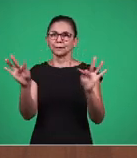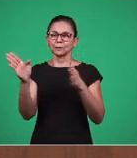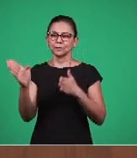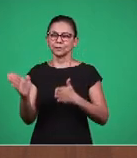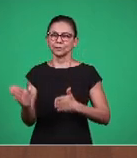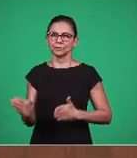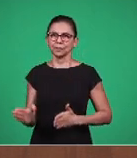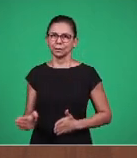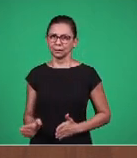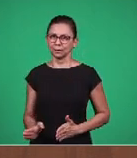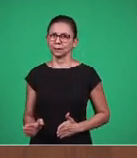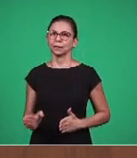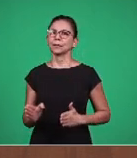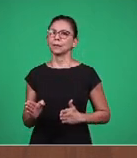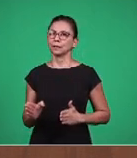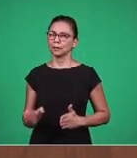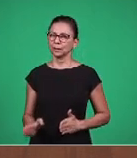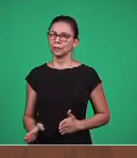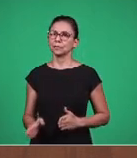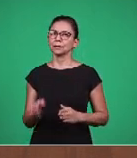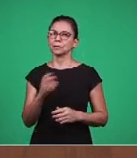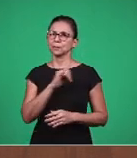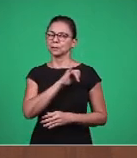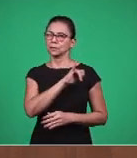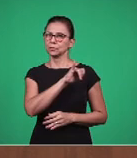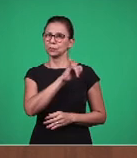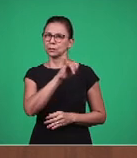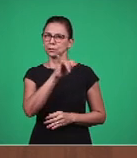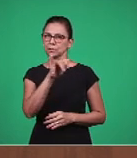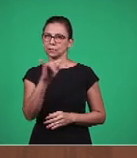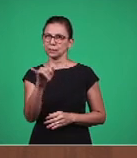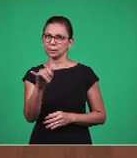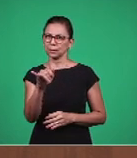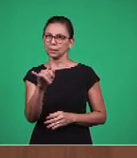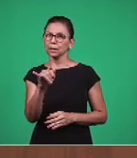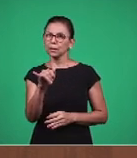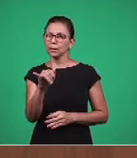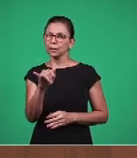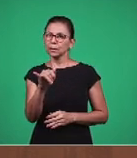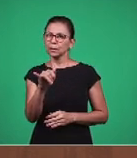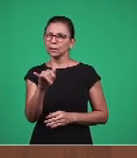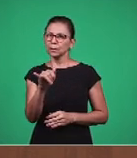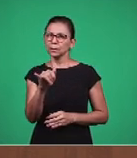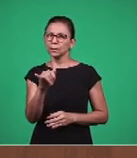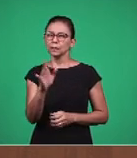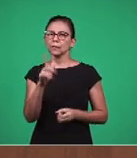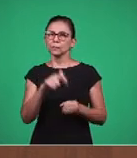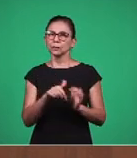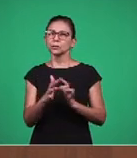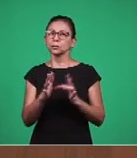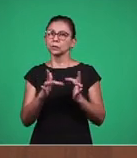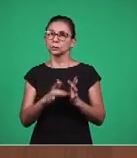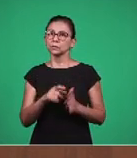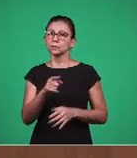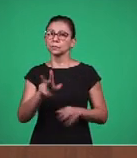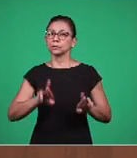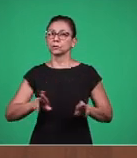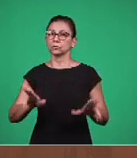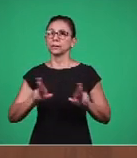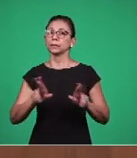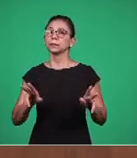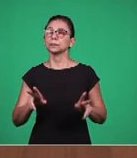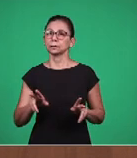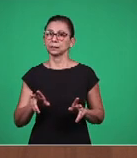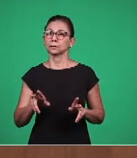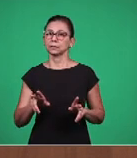dizer aquilo que é do Espírito e fazer uma diferença muito grande e fundamental. O que é